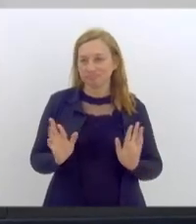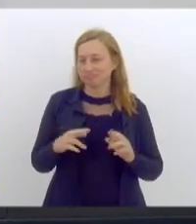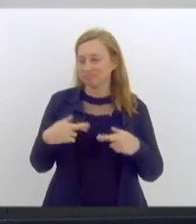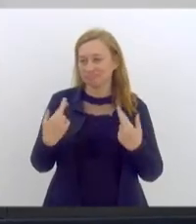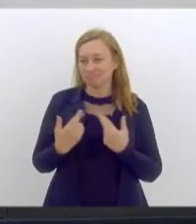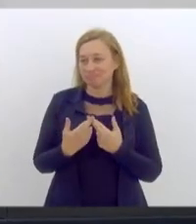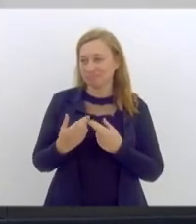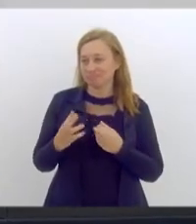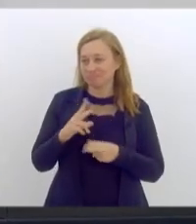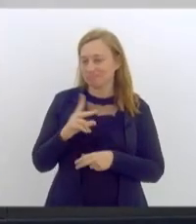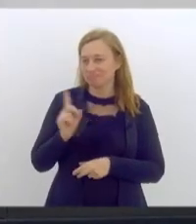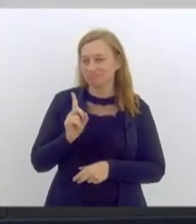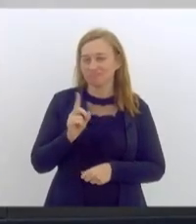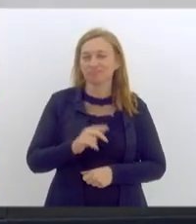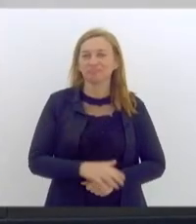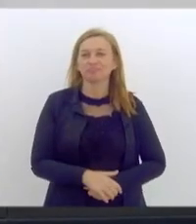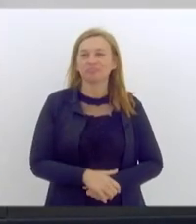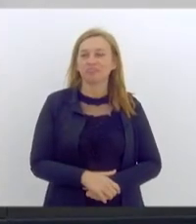prévia não